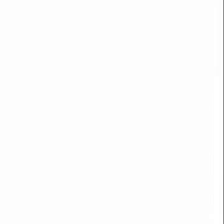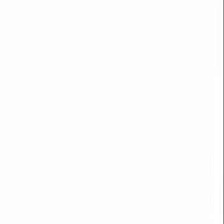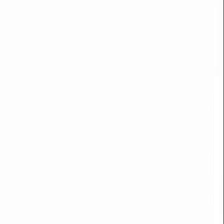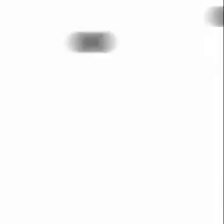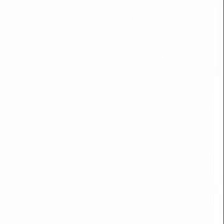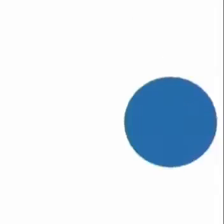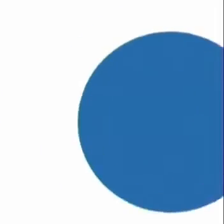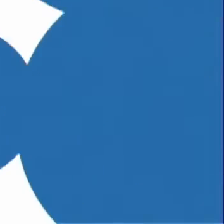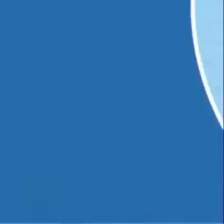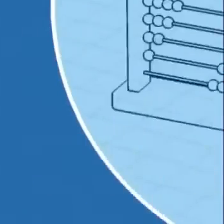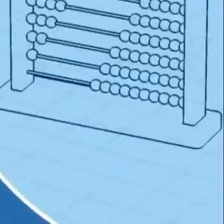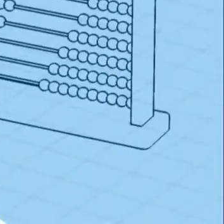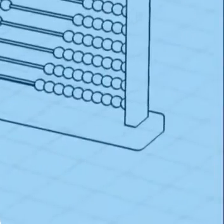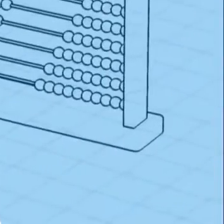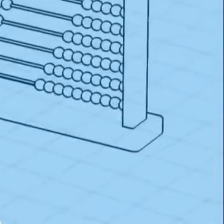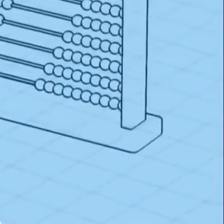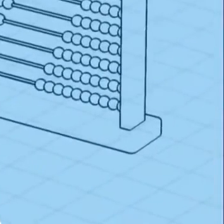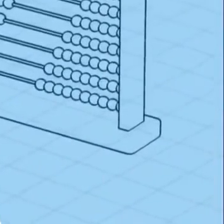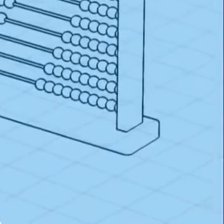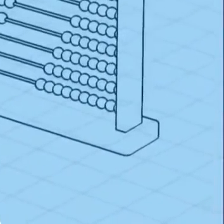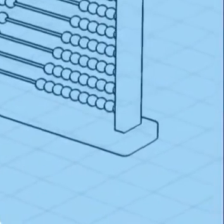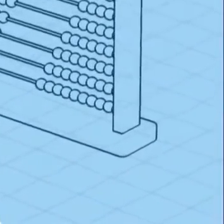E aí